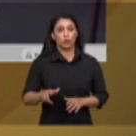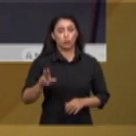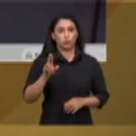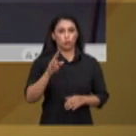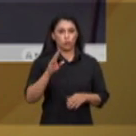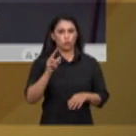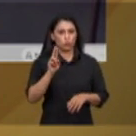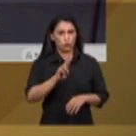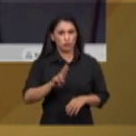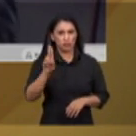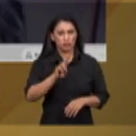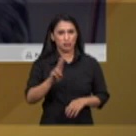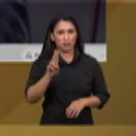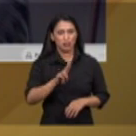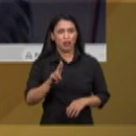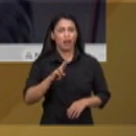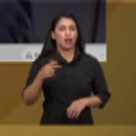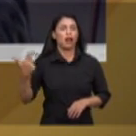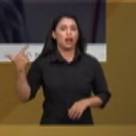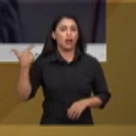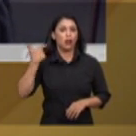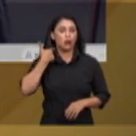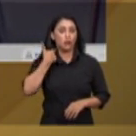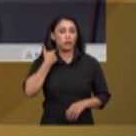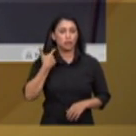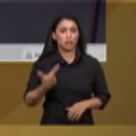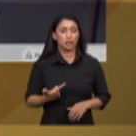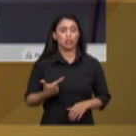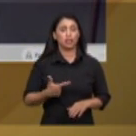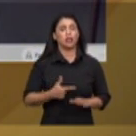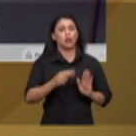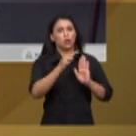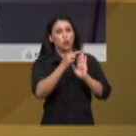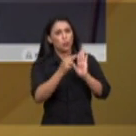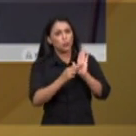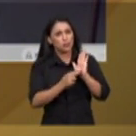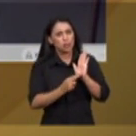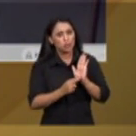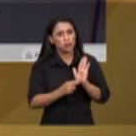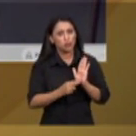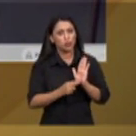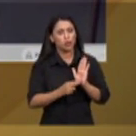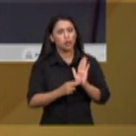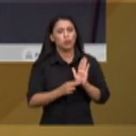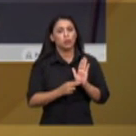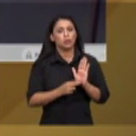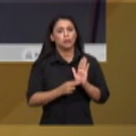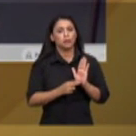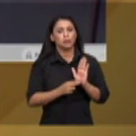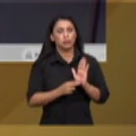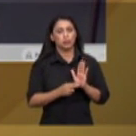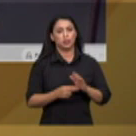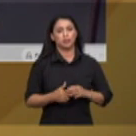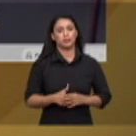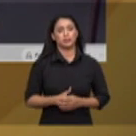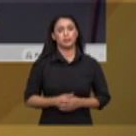loteria como derrogação excepcional das normas do direito penal, a que me